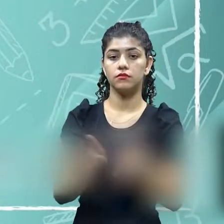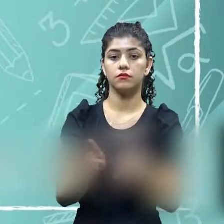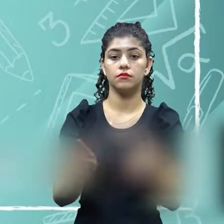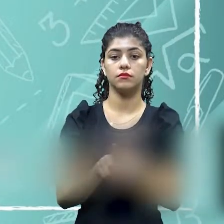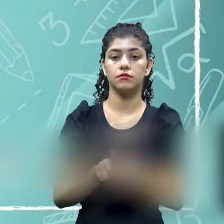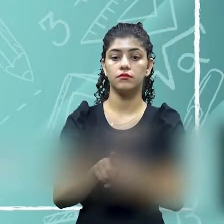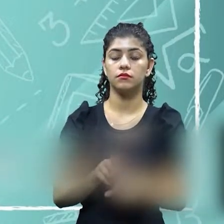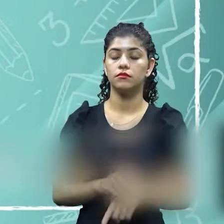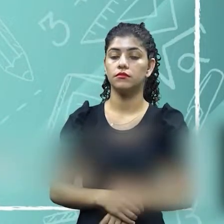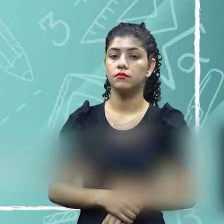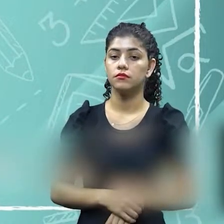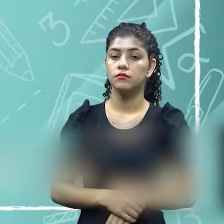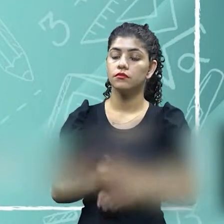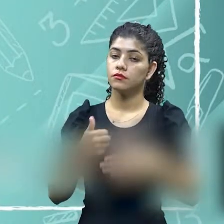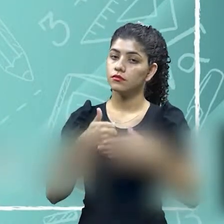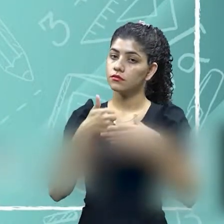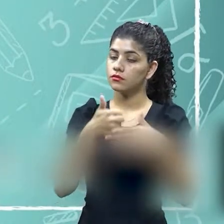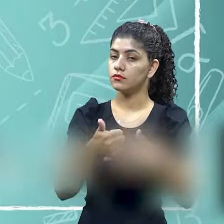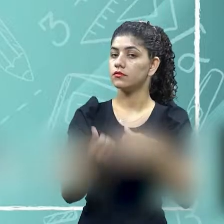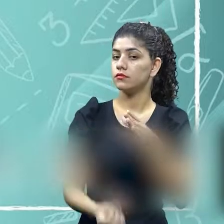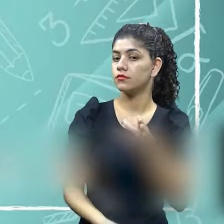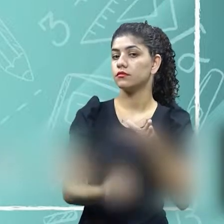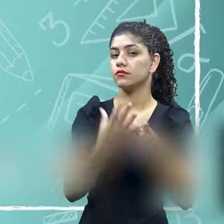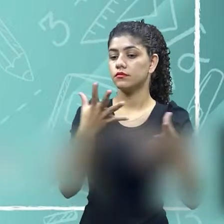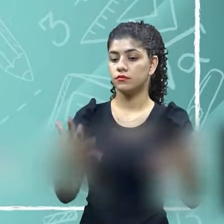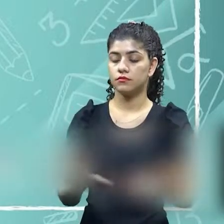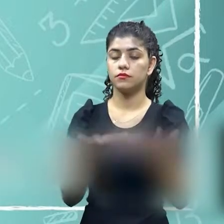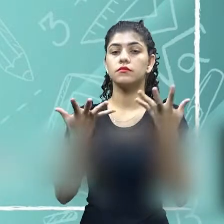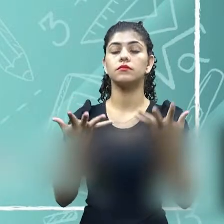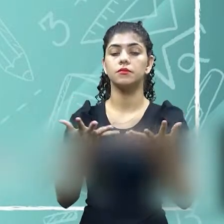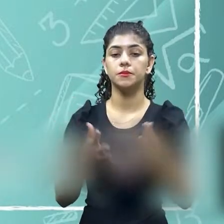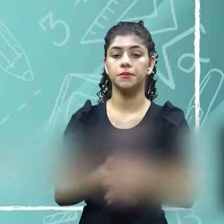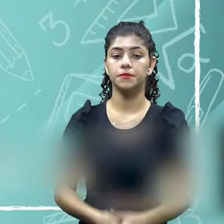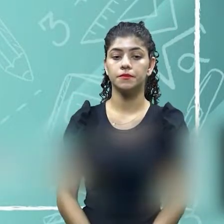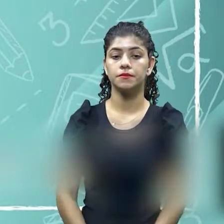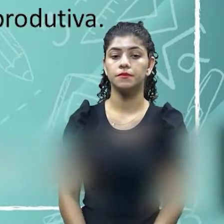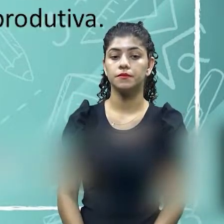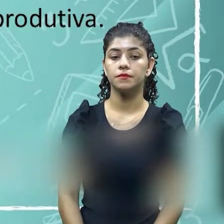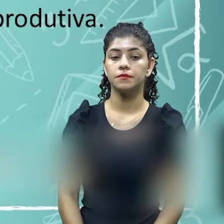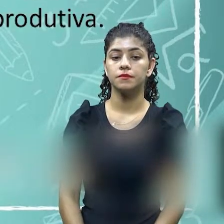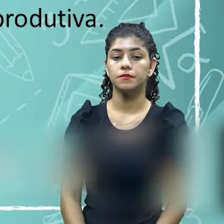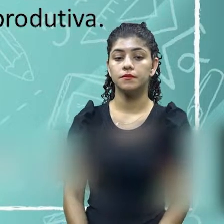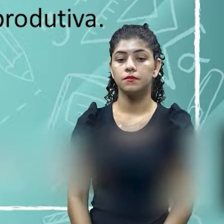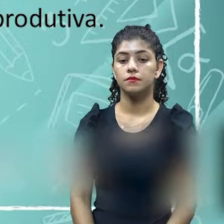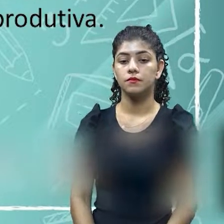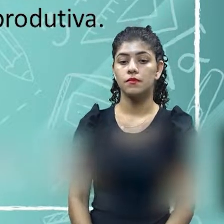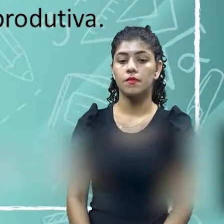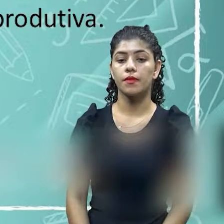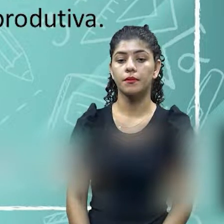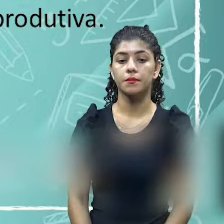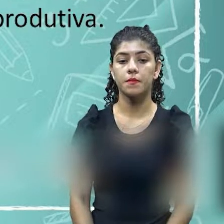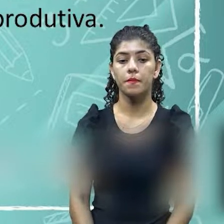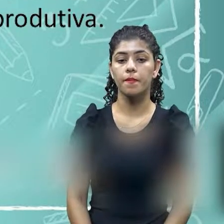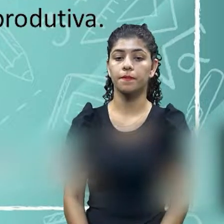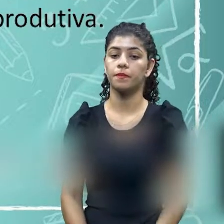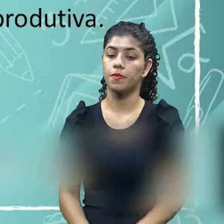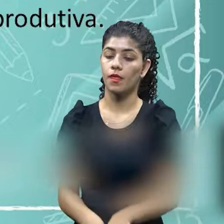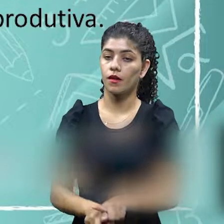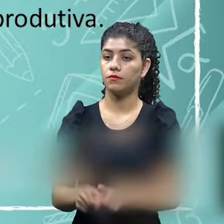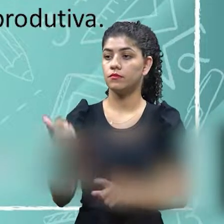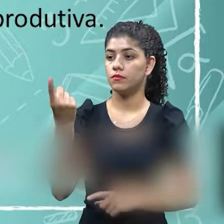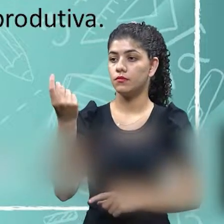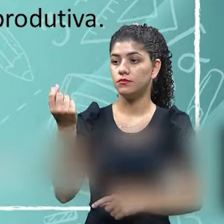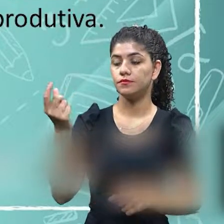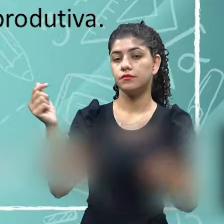estabelece como normas algo que ajude na produção, incentive a comercialização. Isso porque a redução